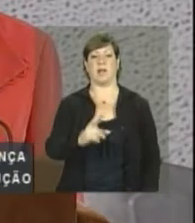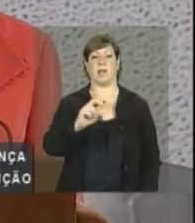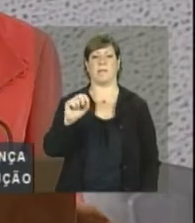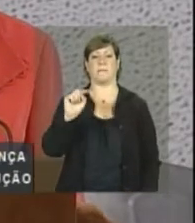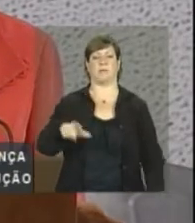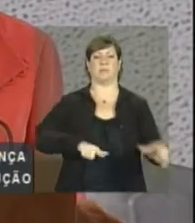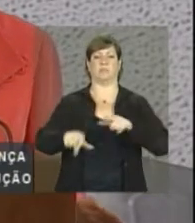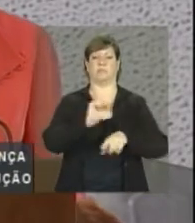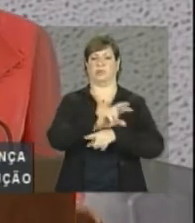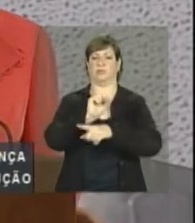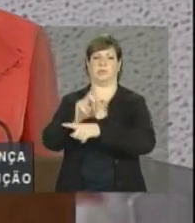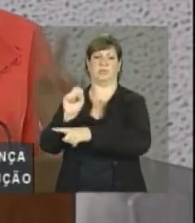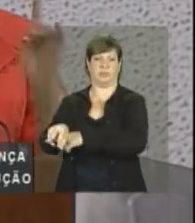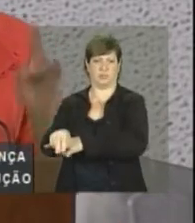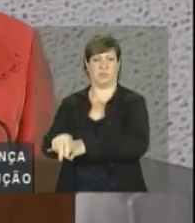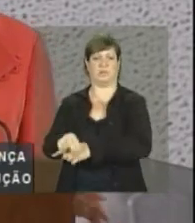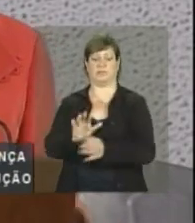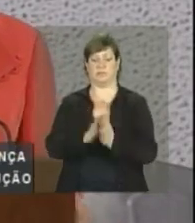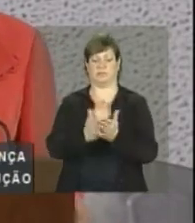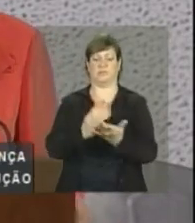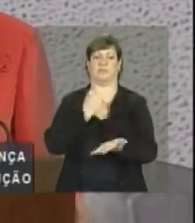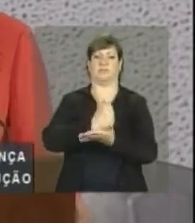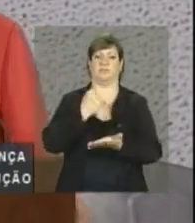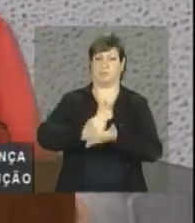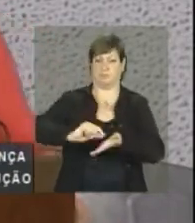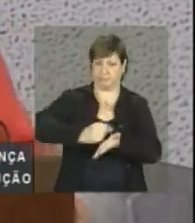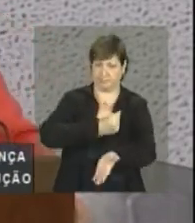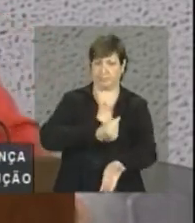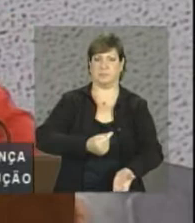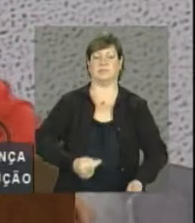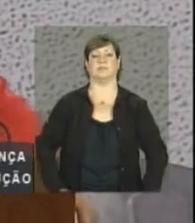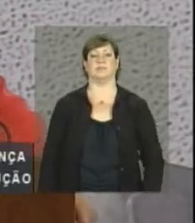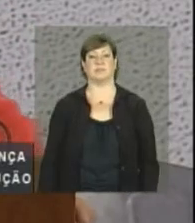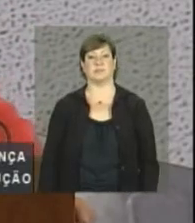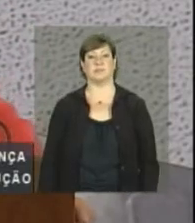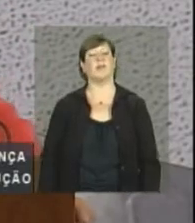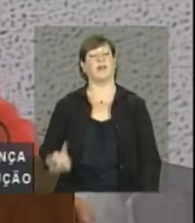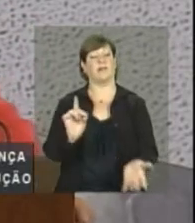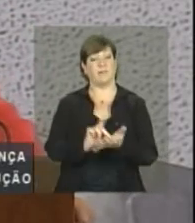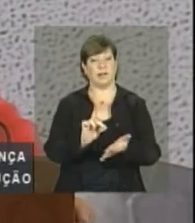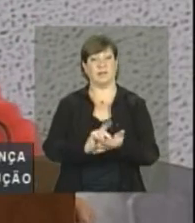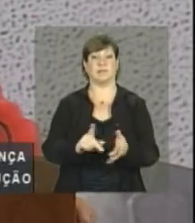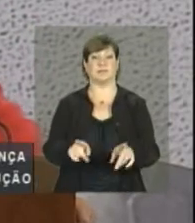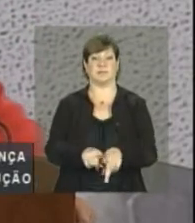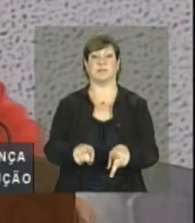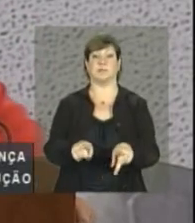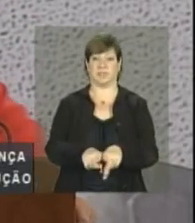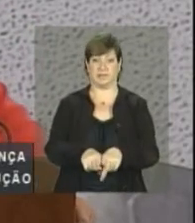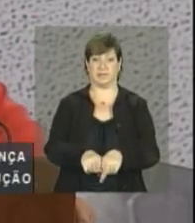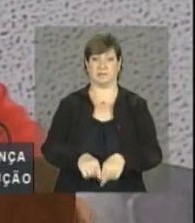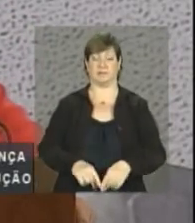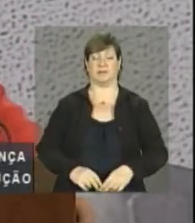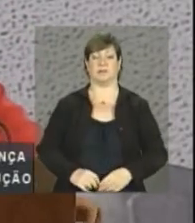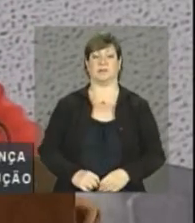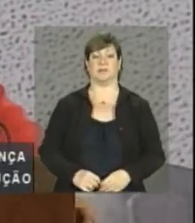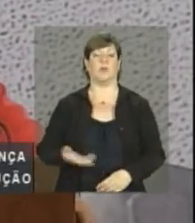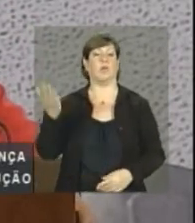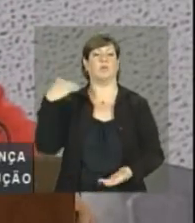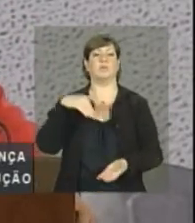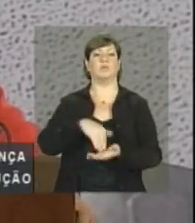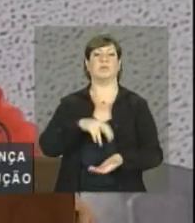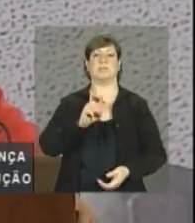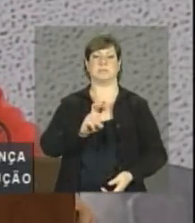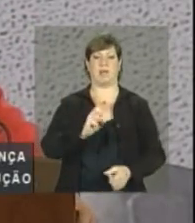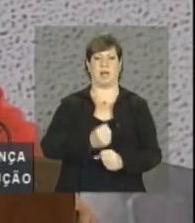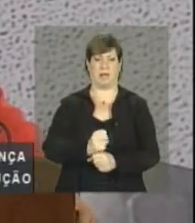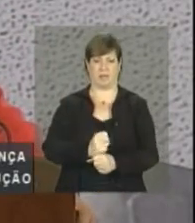mil empregos com carteira assinada. É verdade também que, nos últimos